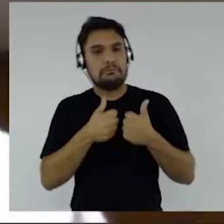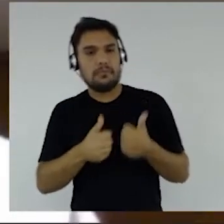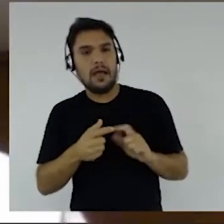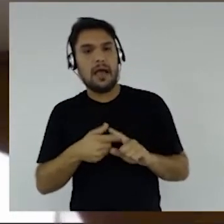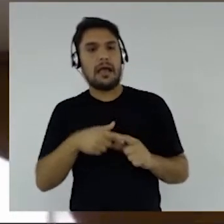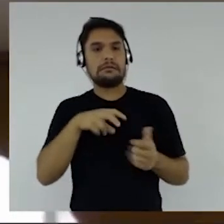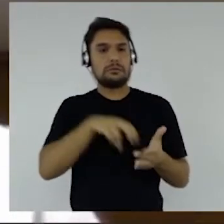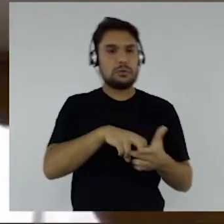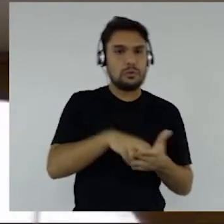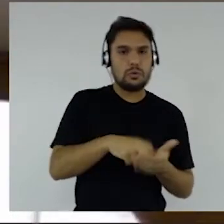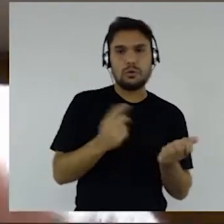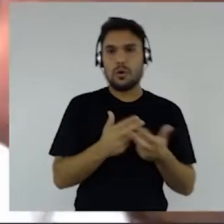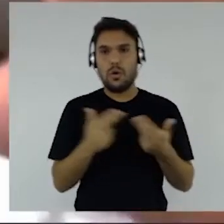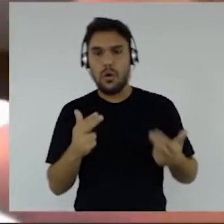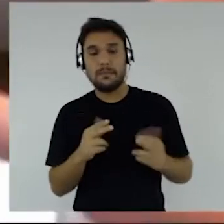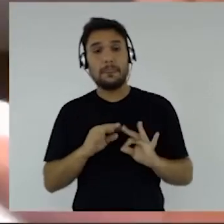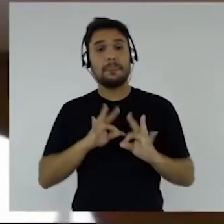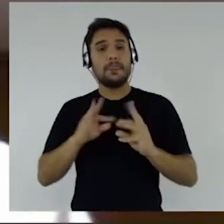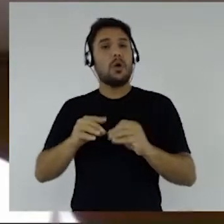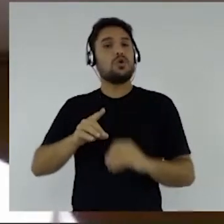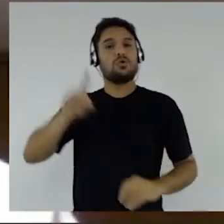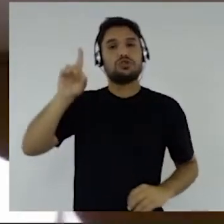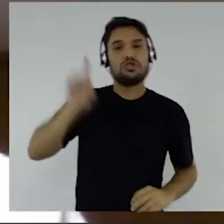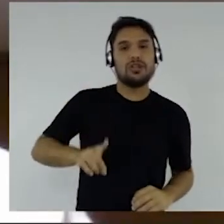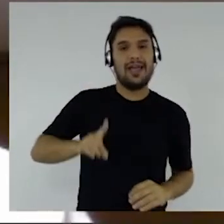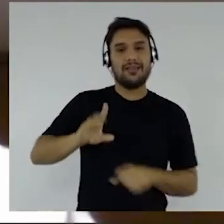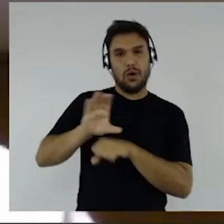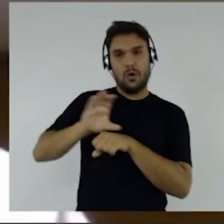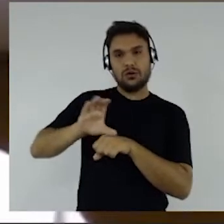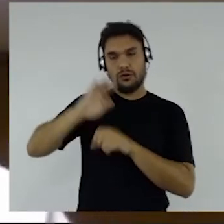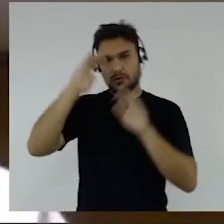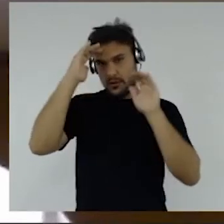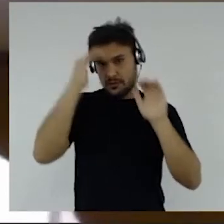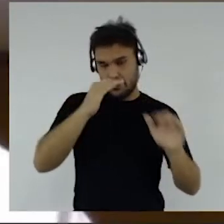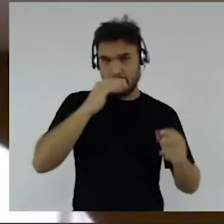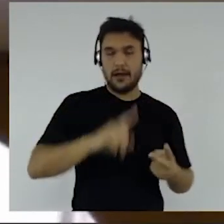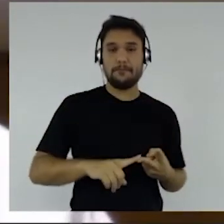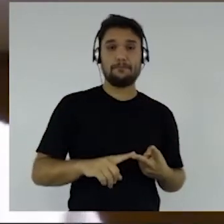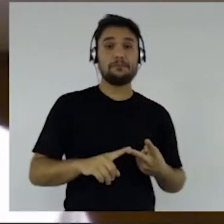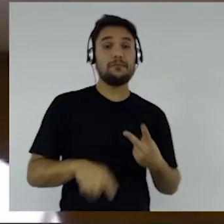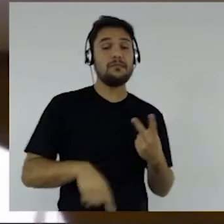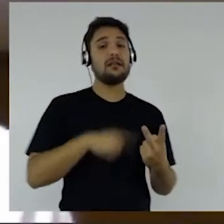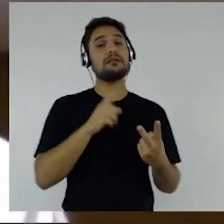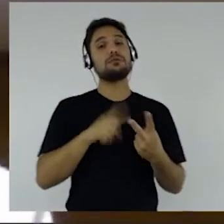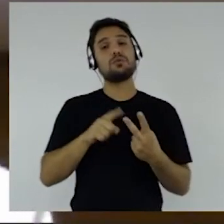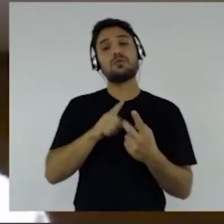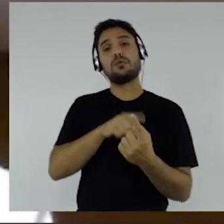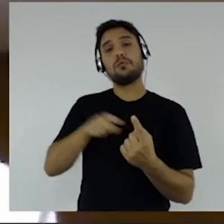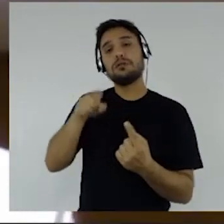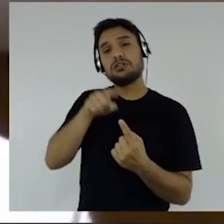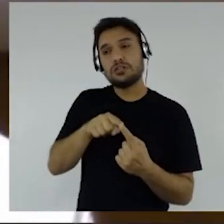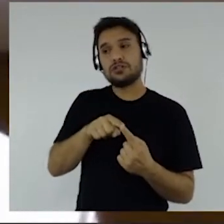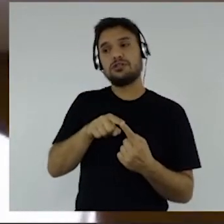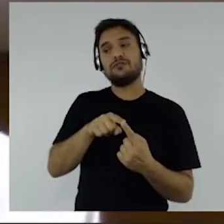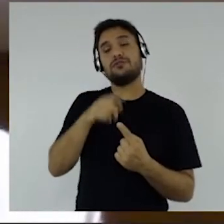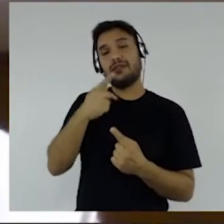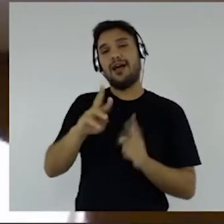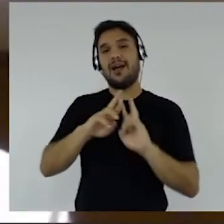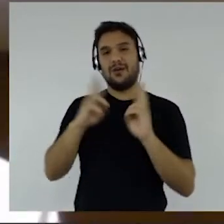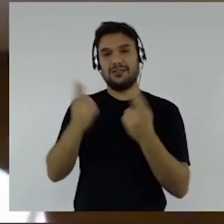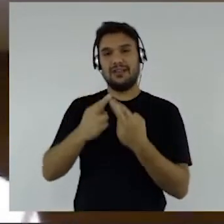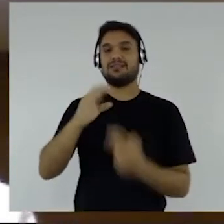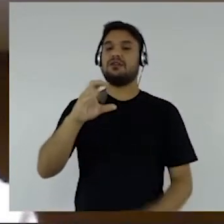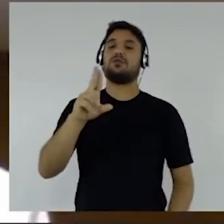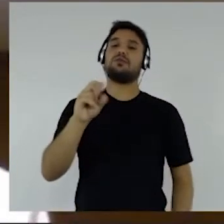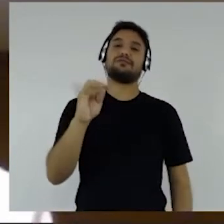sofreu tortura, se todos os direitos lá da Constituição foram respeitados. A segunda finalidade importante, pessoal, da audiência